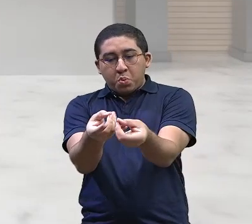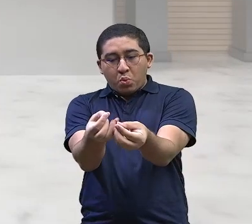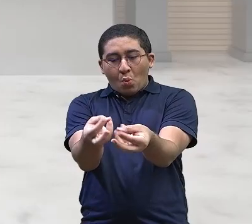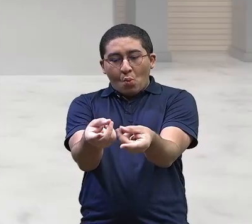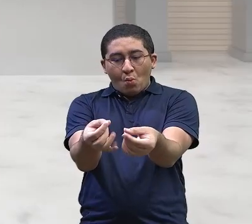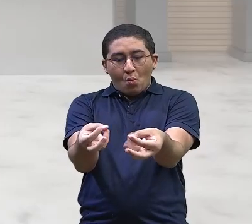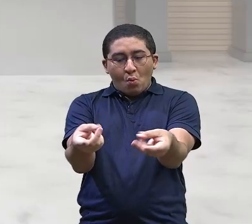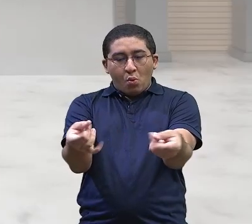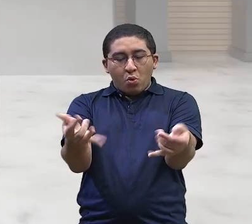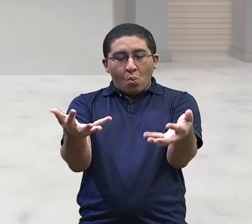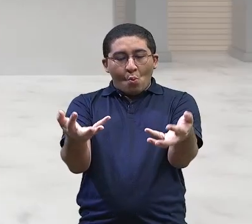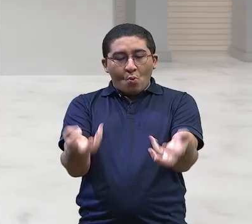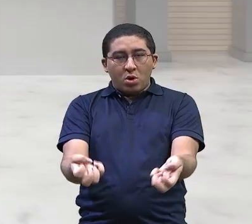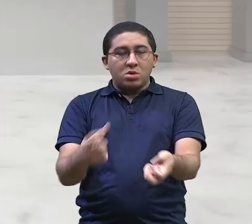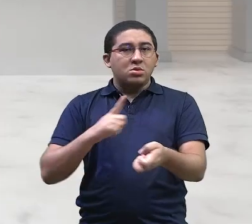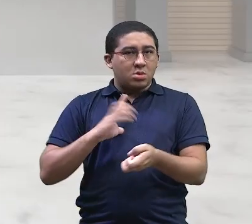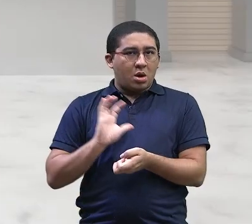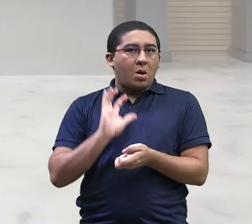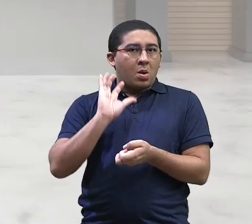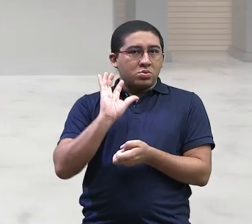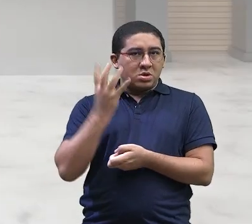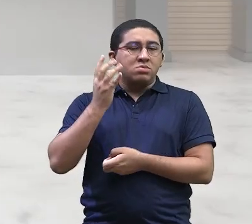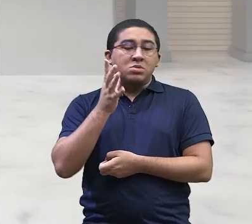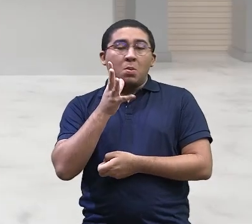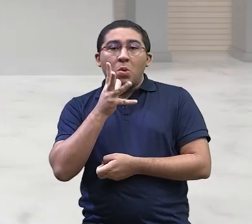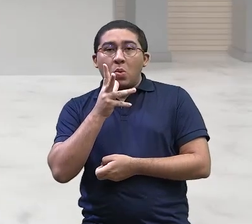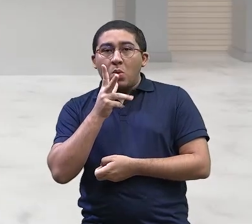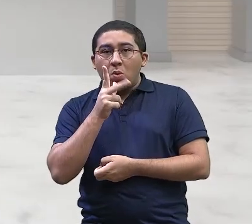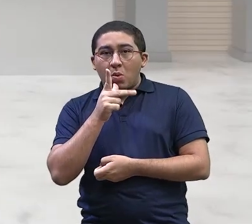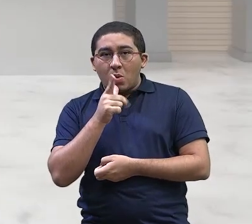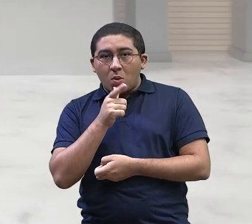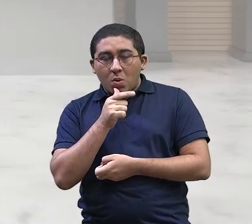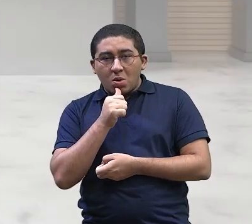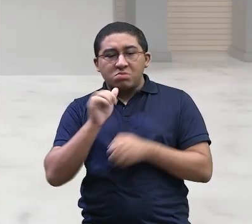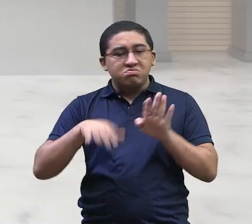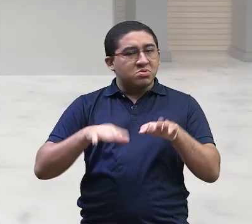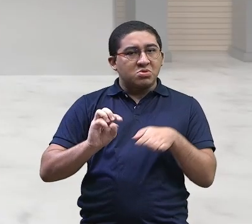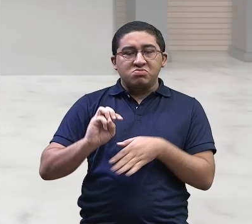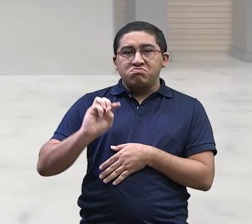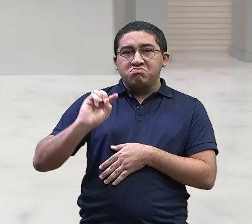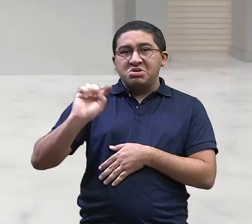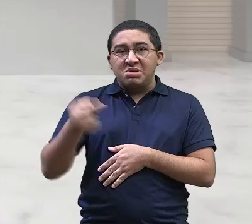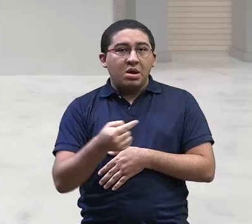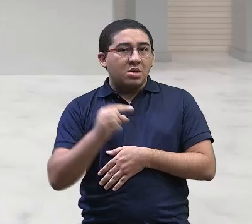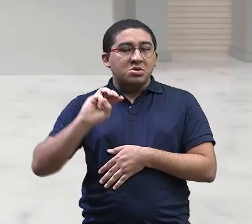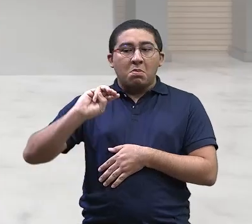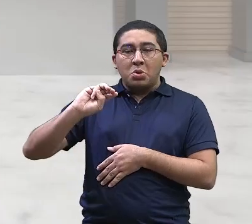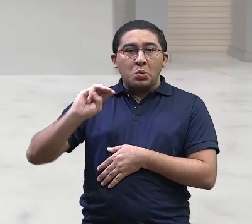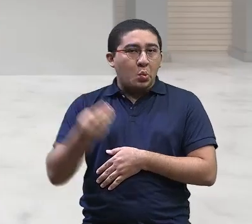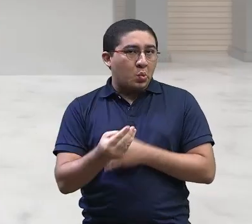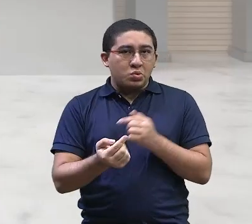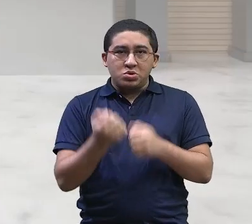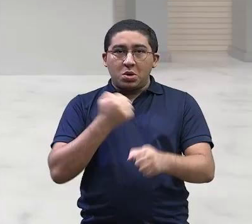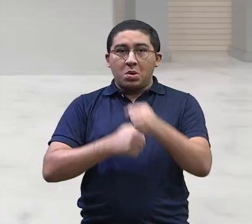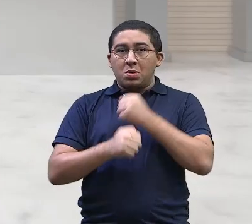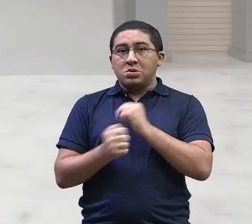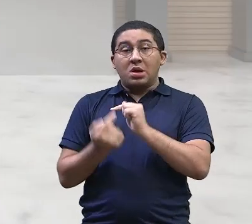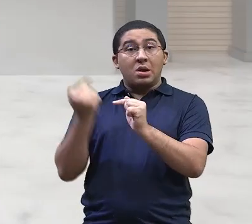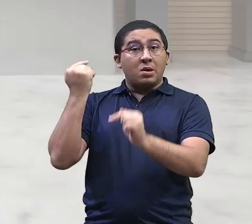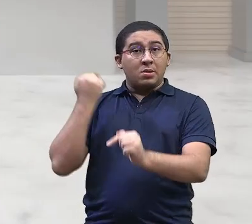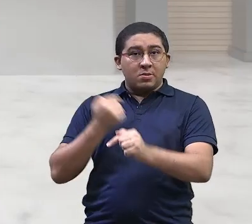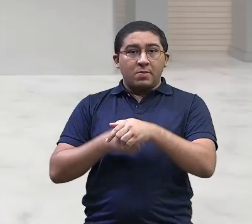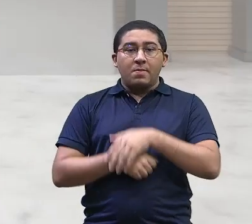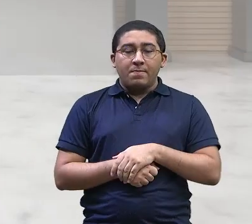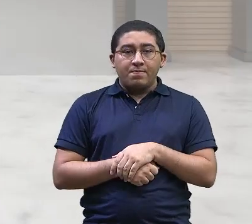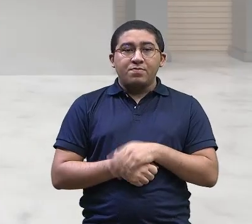levou bastante tempo para acontecer, ela é bem lenta, aí por volta de milhares ou até mesmo milhões de anos. Como isso